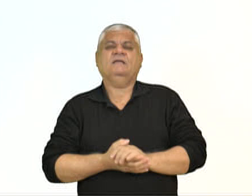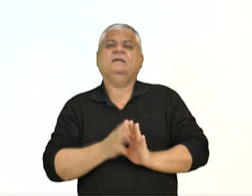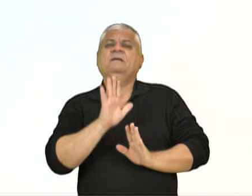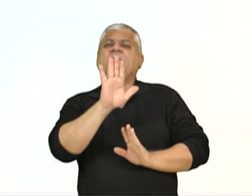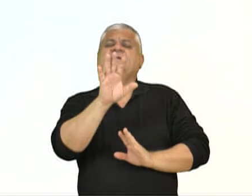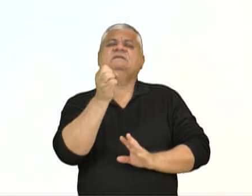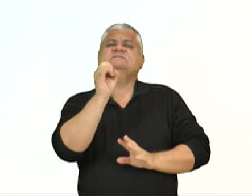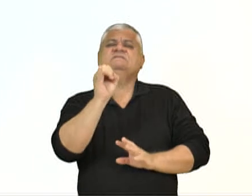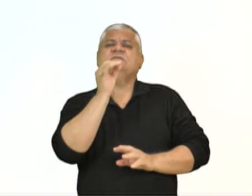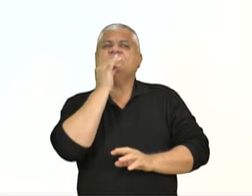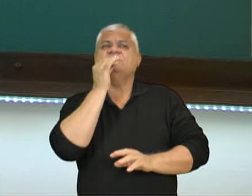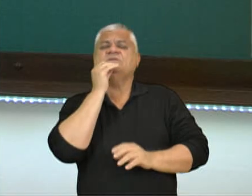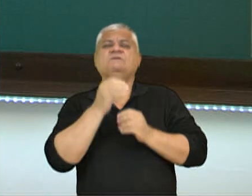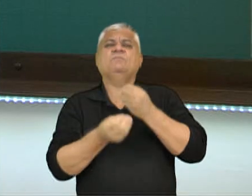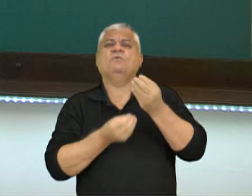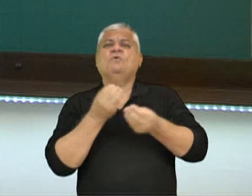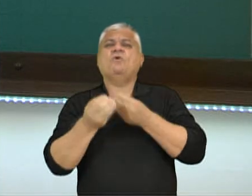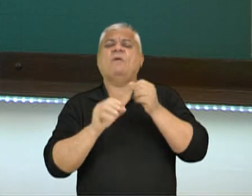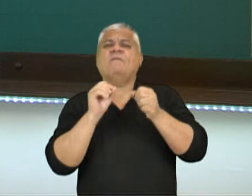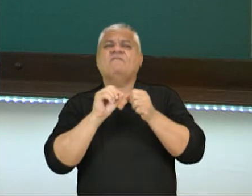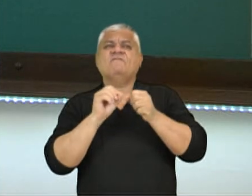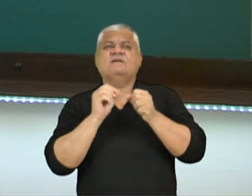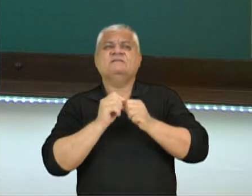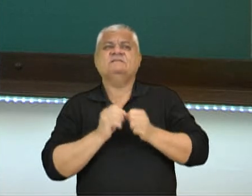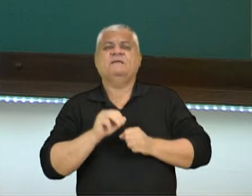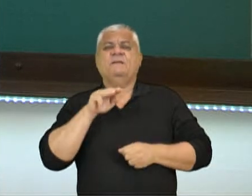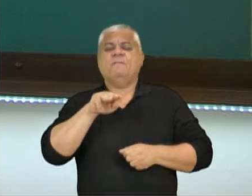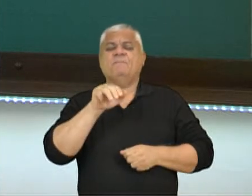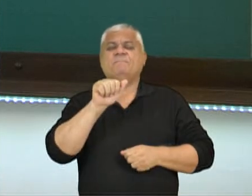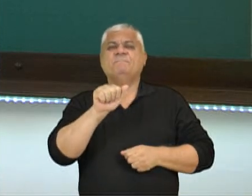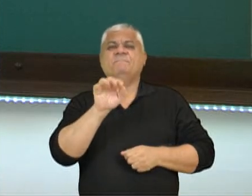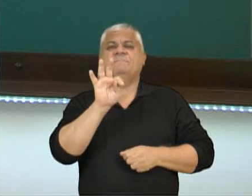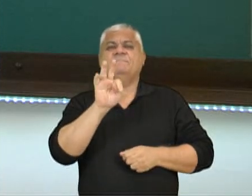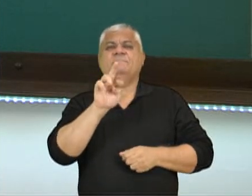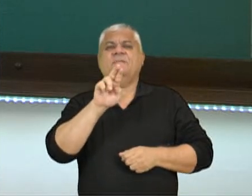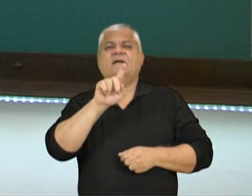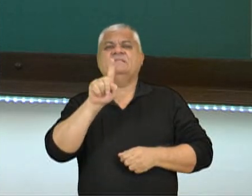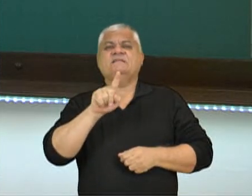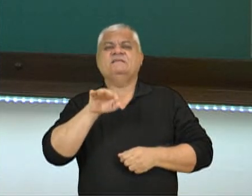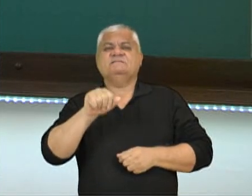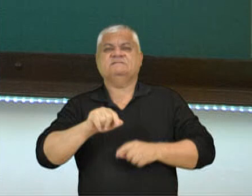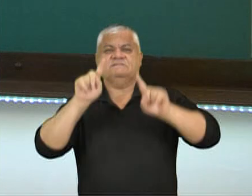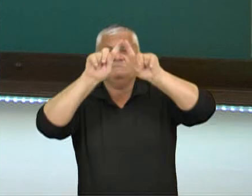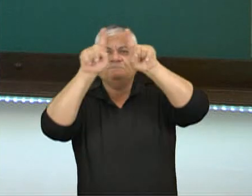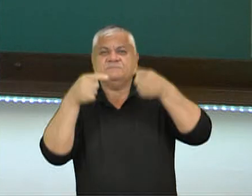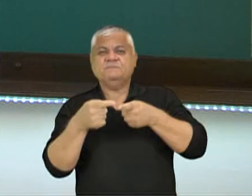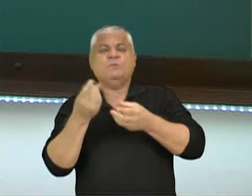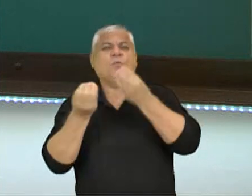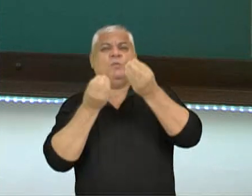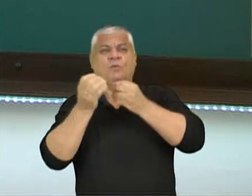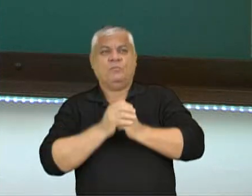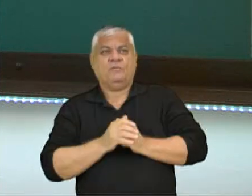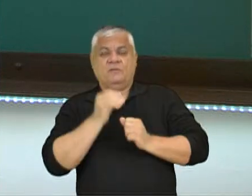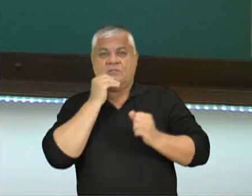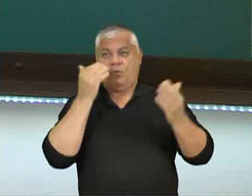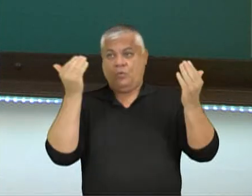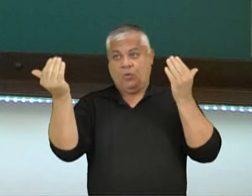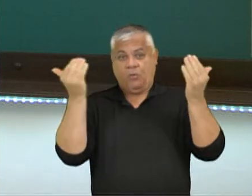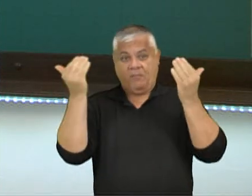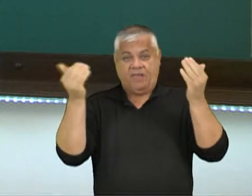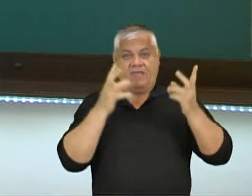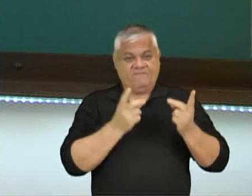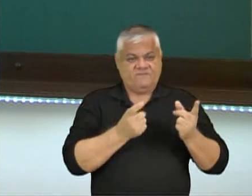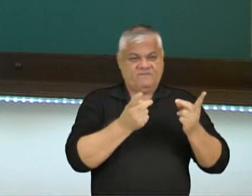fosse fazer isso através de matrizes? Como é que ele ficaria? Então, fazendo a diferença entre as vendas de